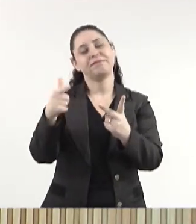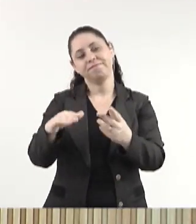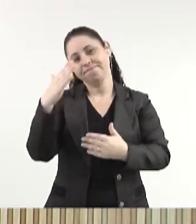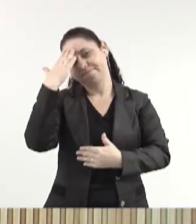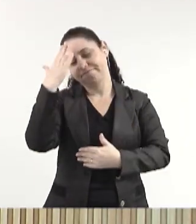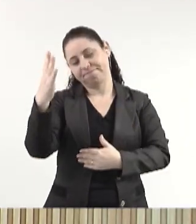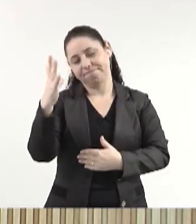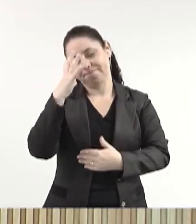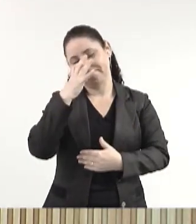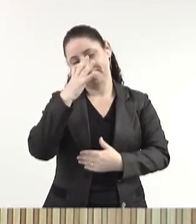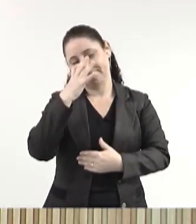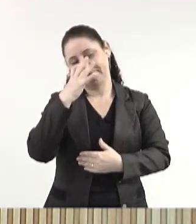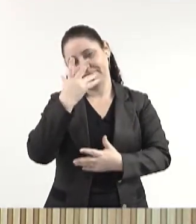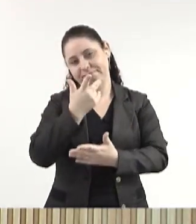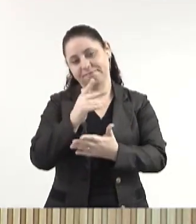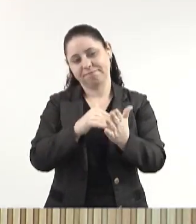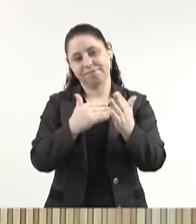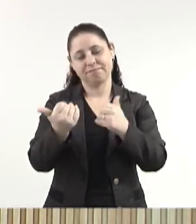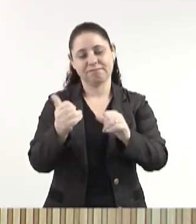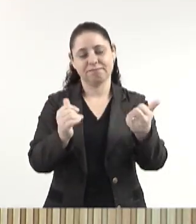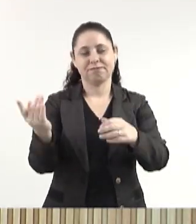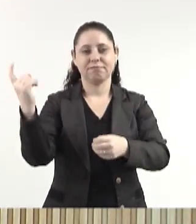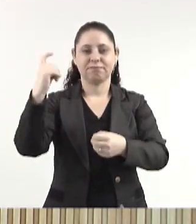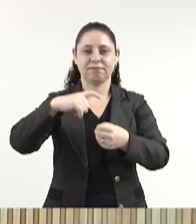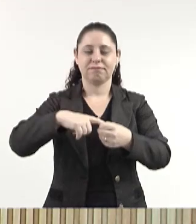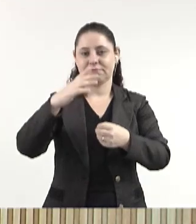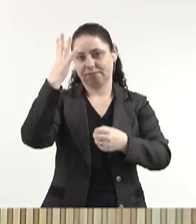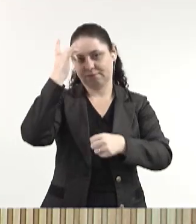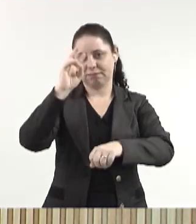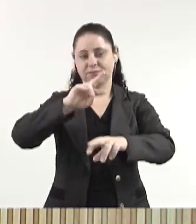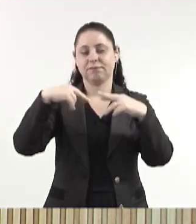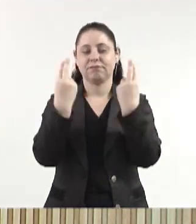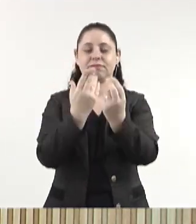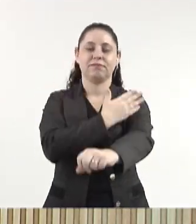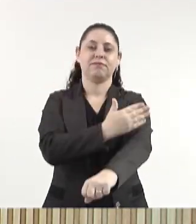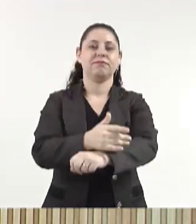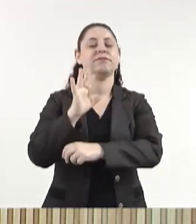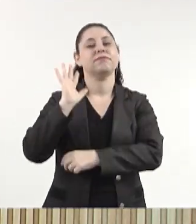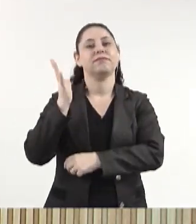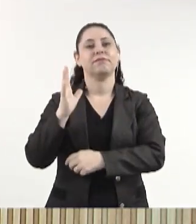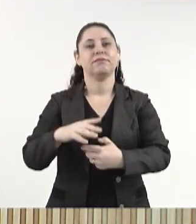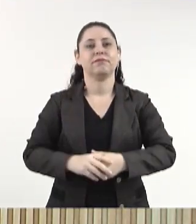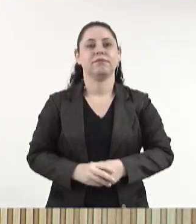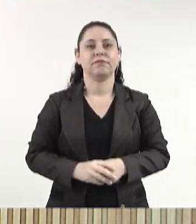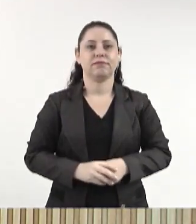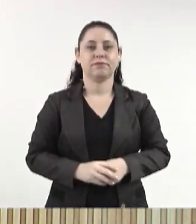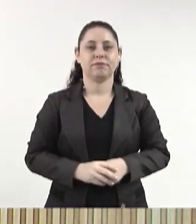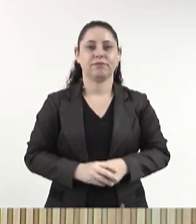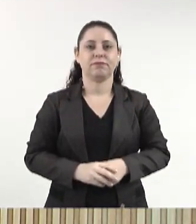vez, muito obrigado pela sua audiência. A redação final volta amanhã, logo após a sessão plenária. Tchau.